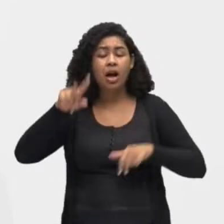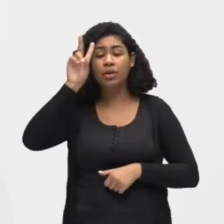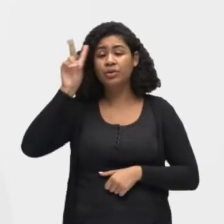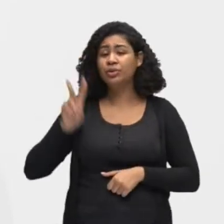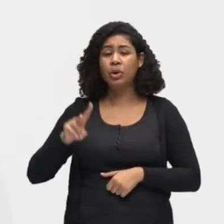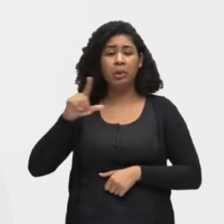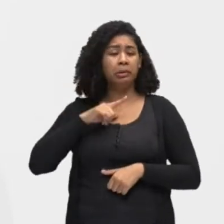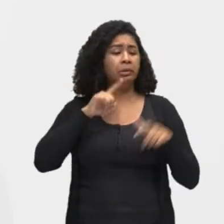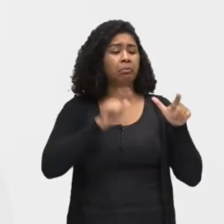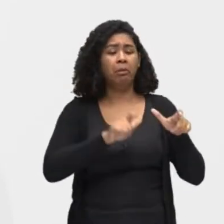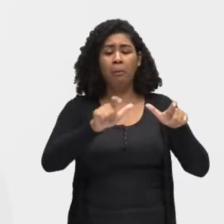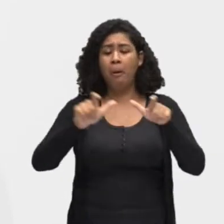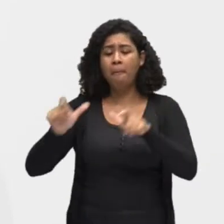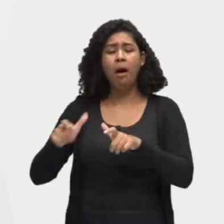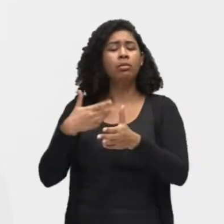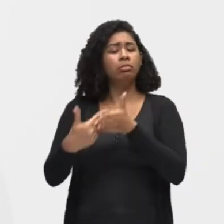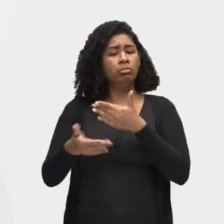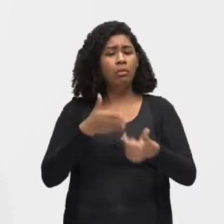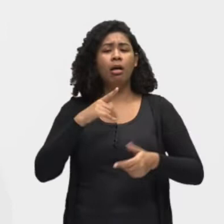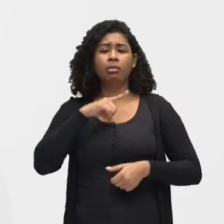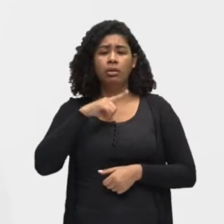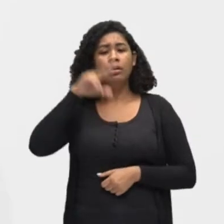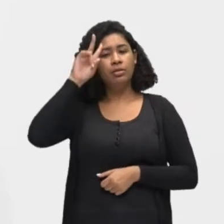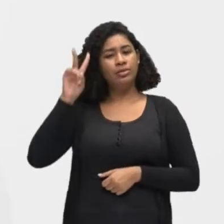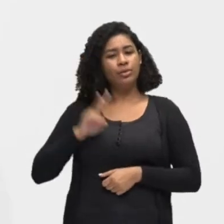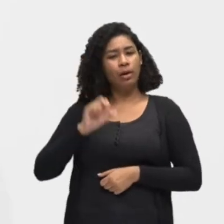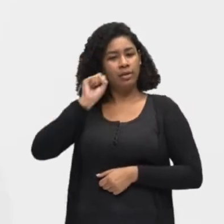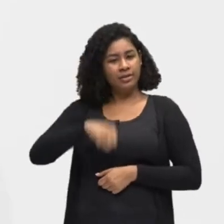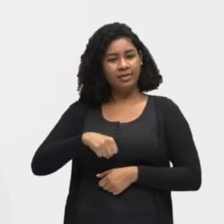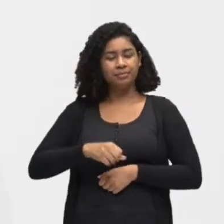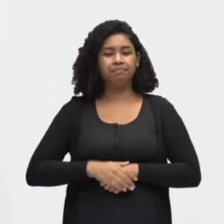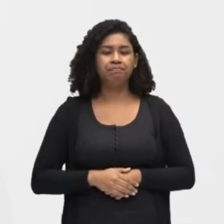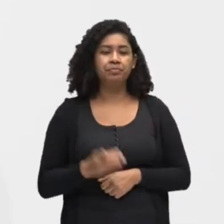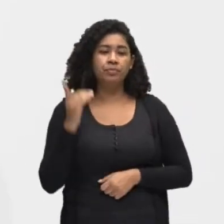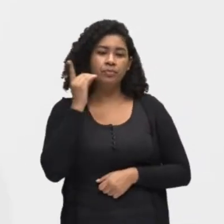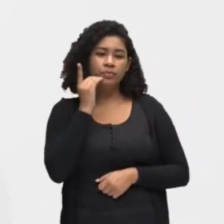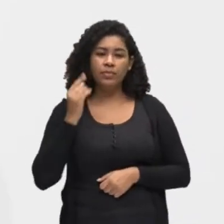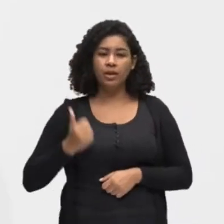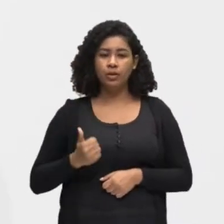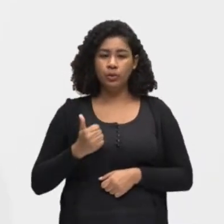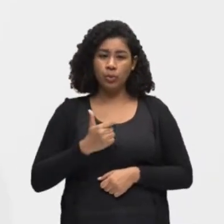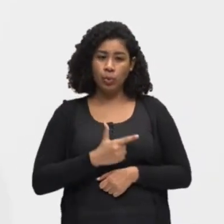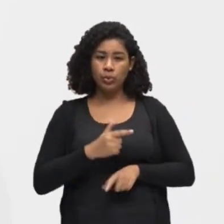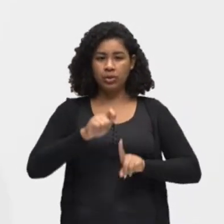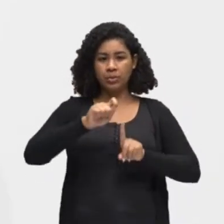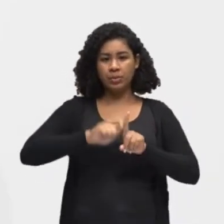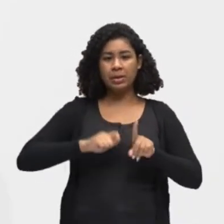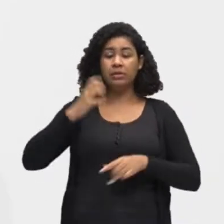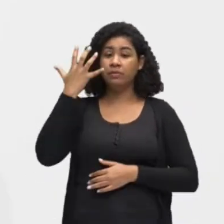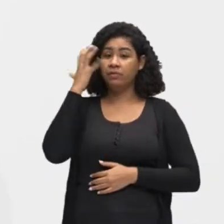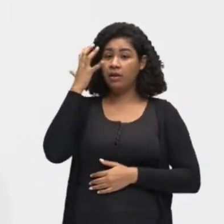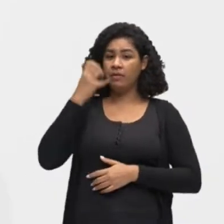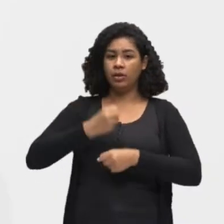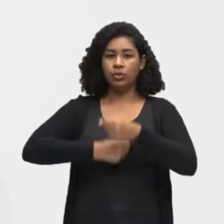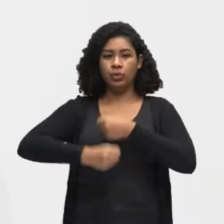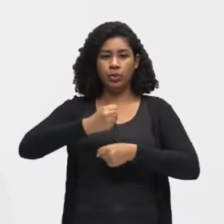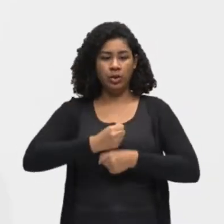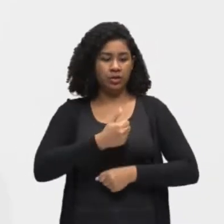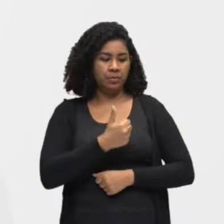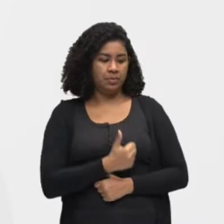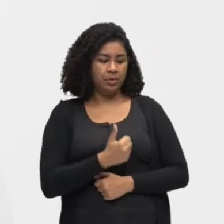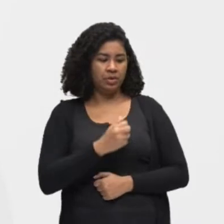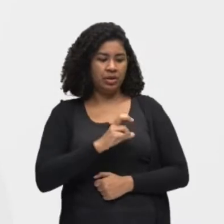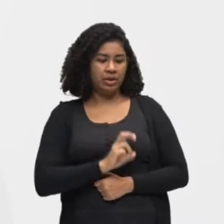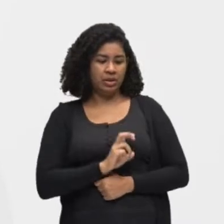né? Então vejam bem, em 12 de fevereiro de 1542, prestar atenção na data,